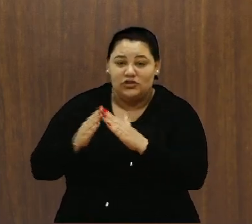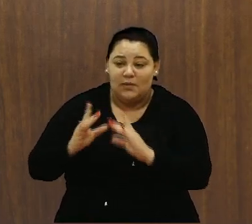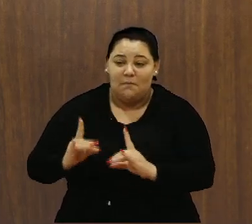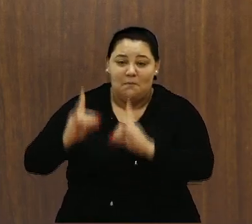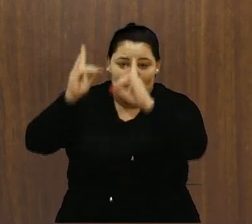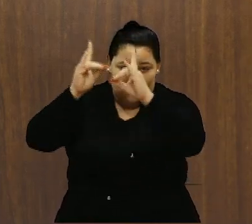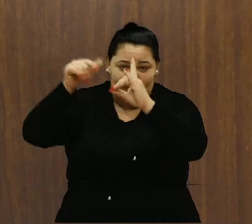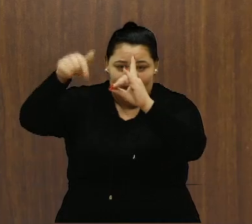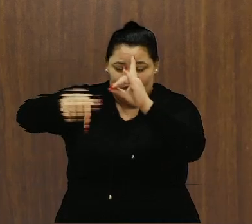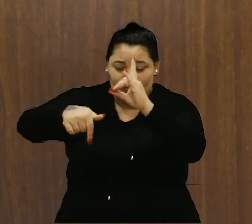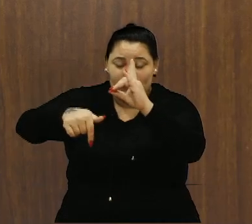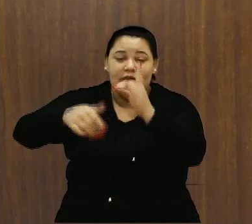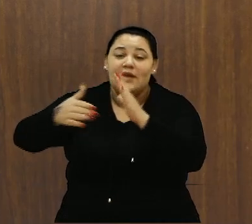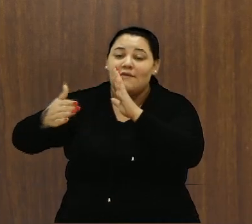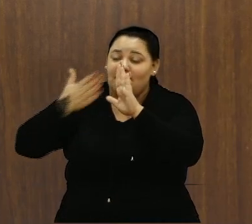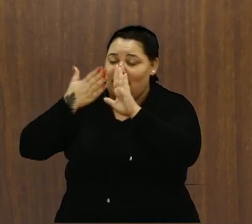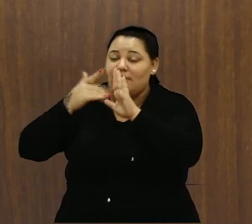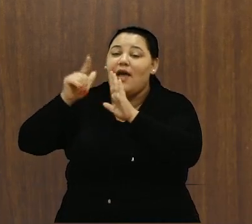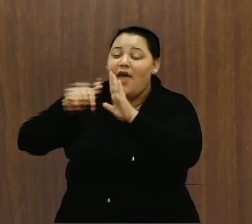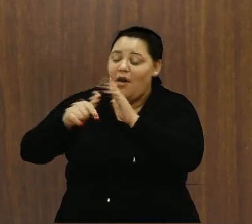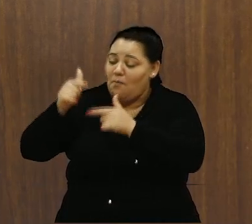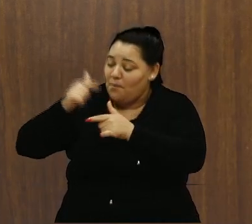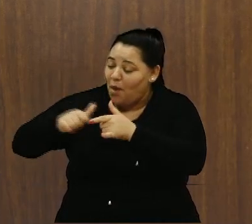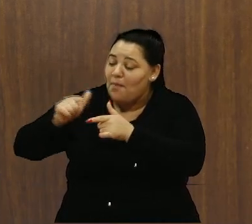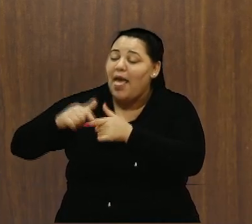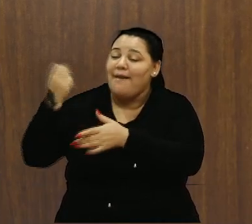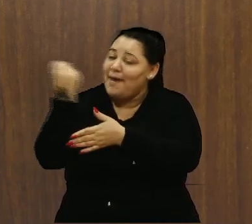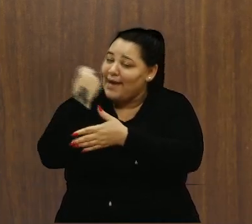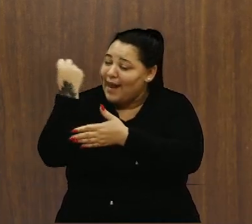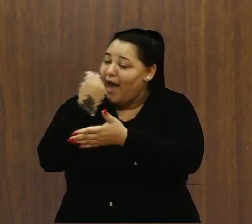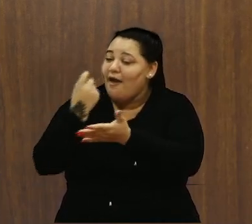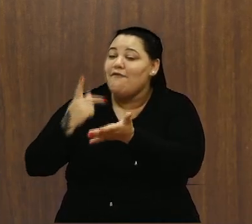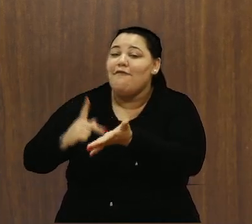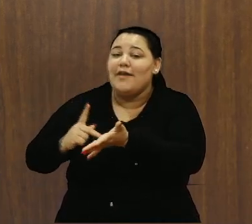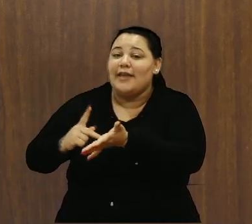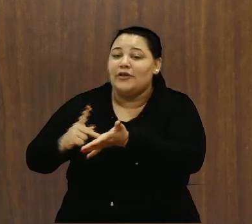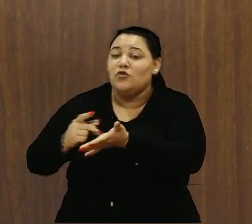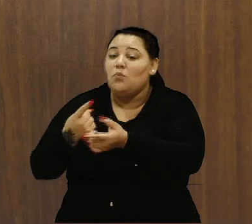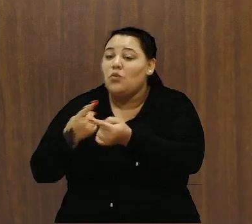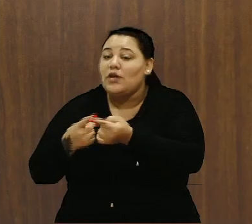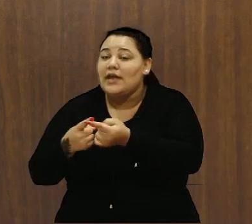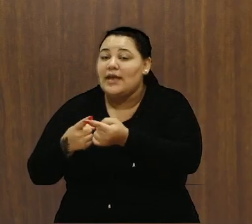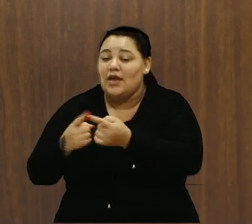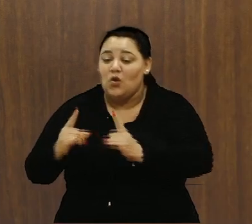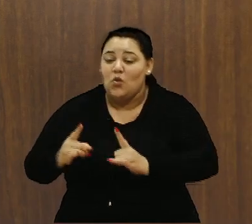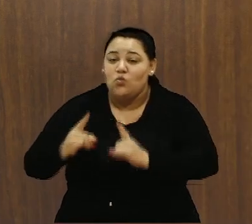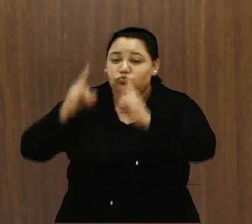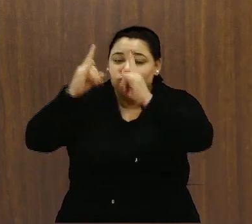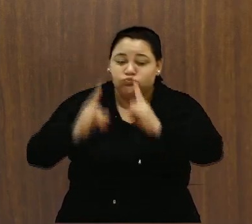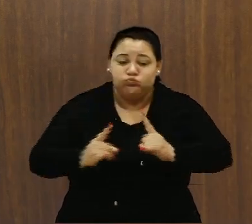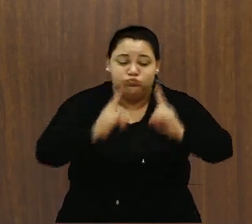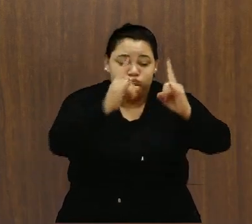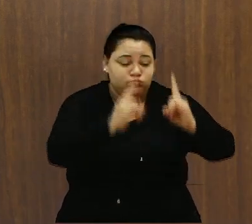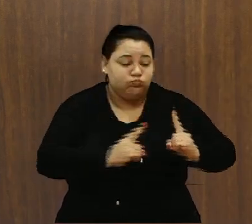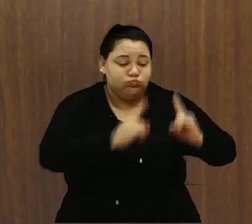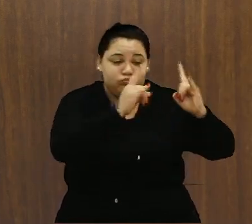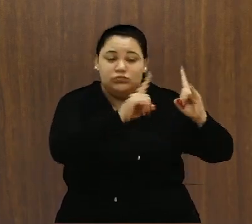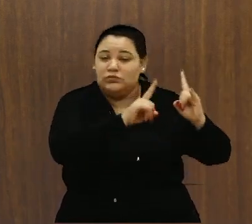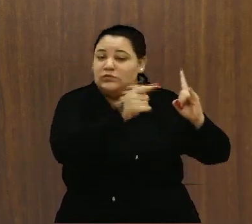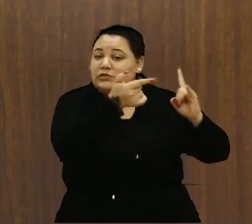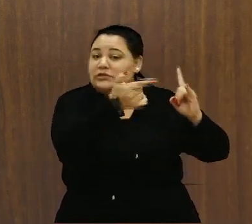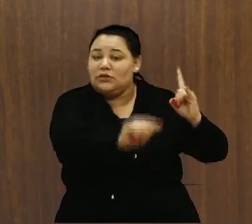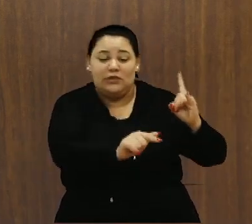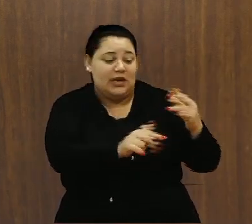esse problema e é um problema muito grave, de fato, porque os condomínios não são